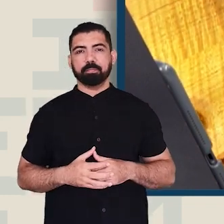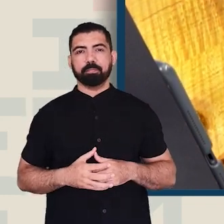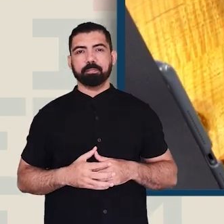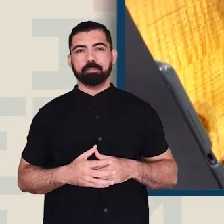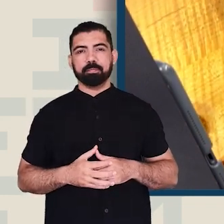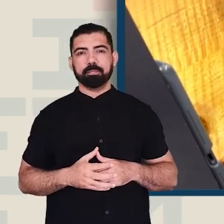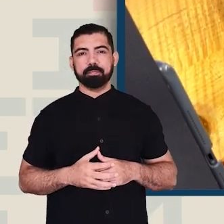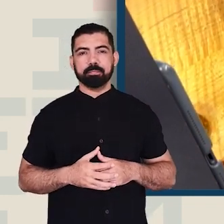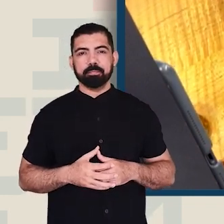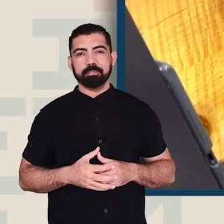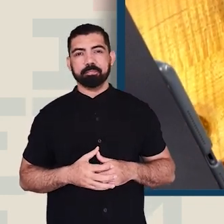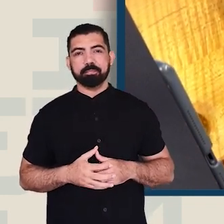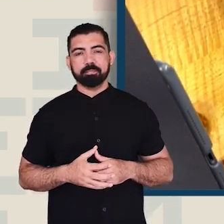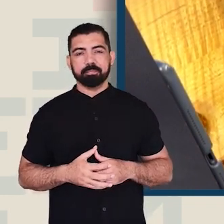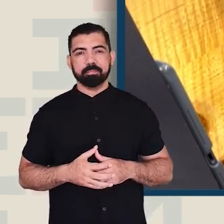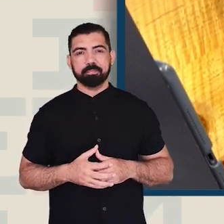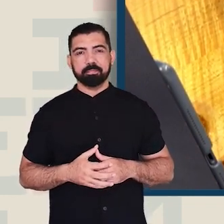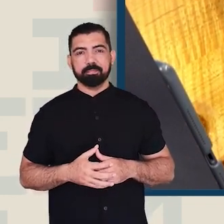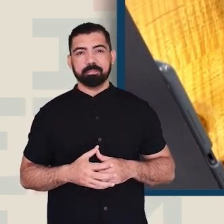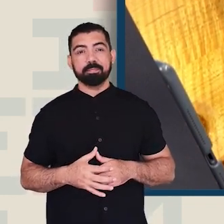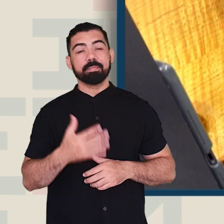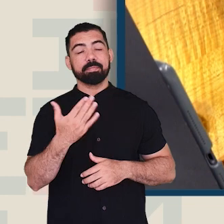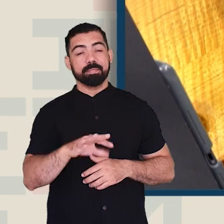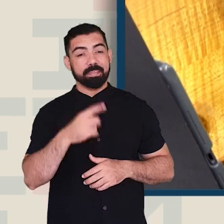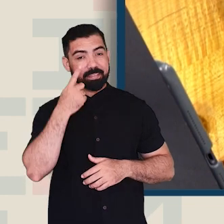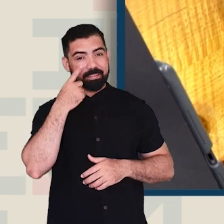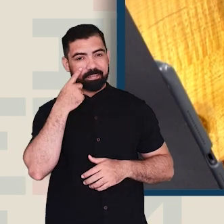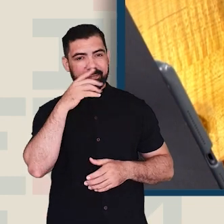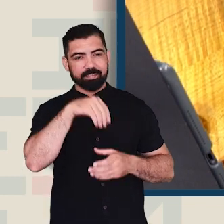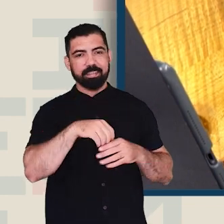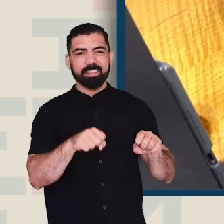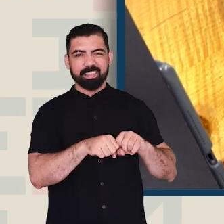meio aberto aqui, mas quebra dedo, né?